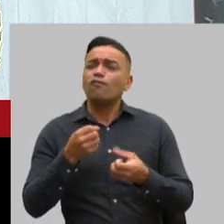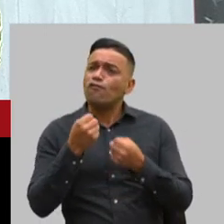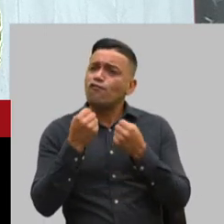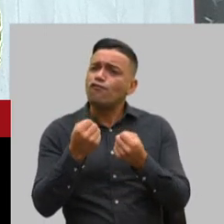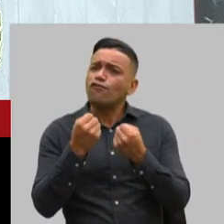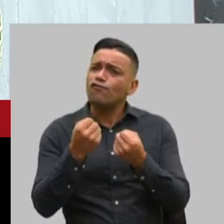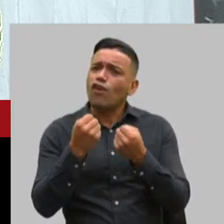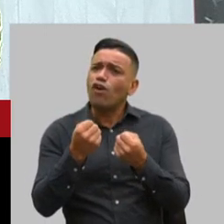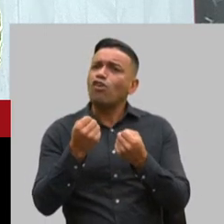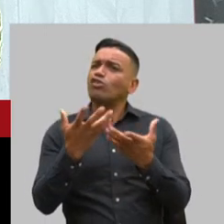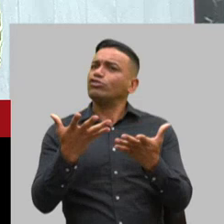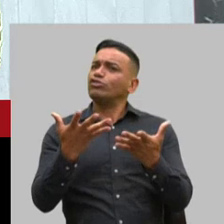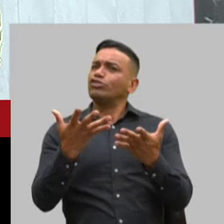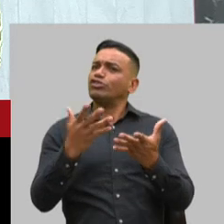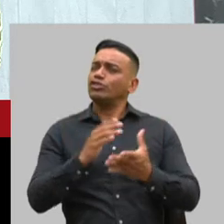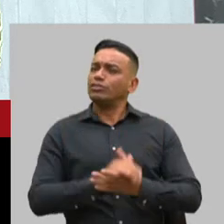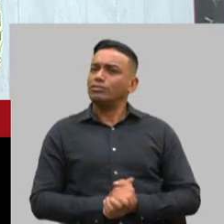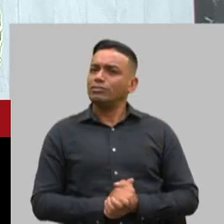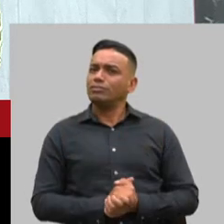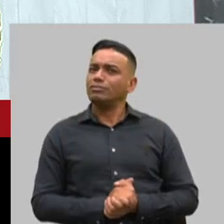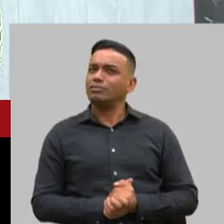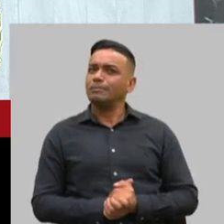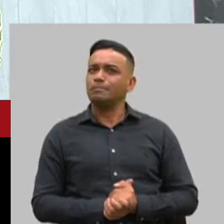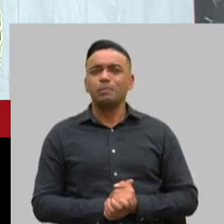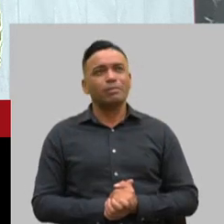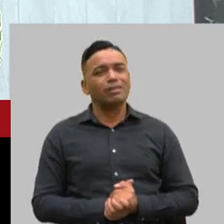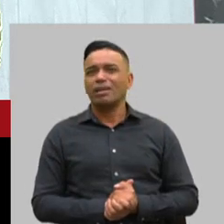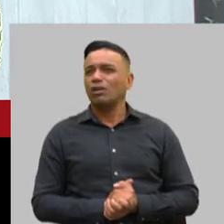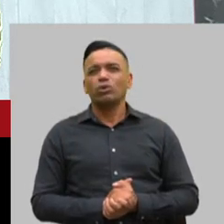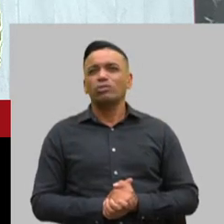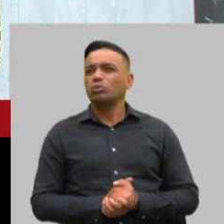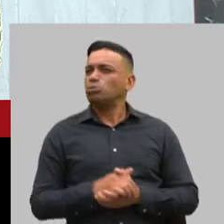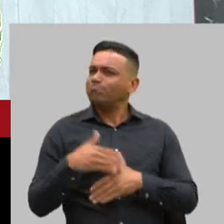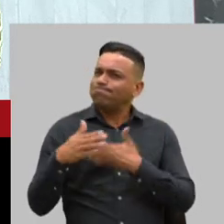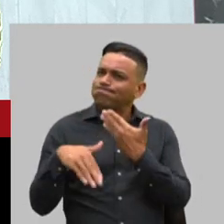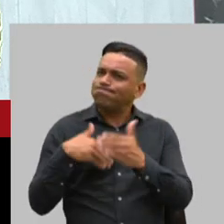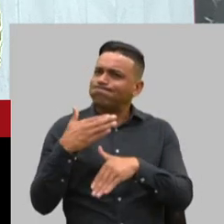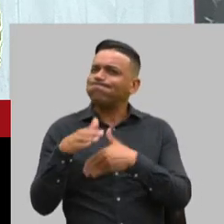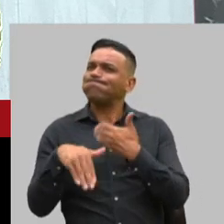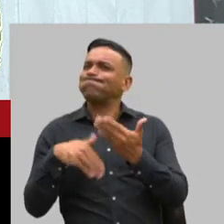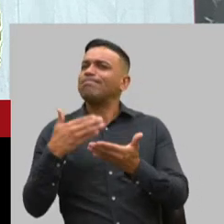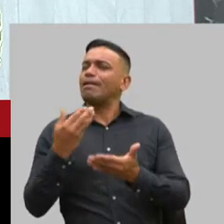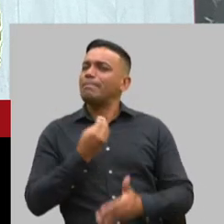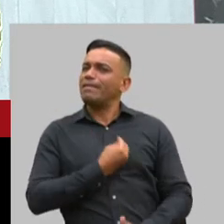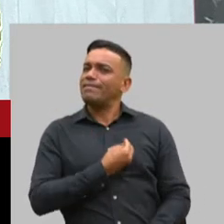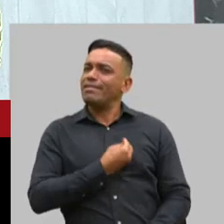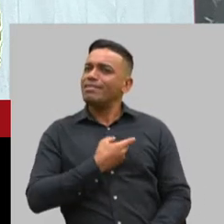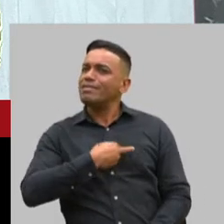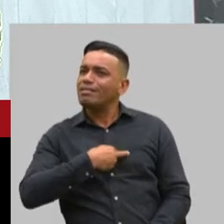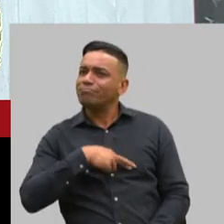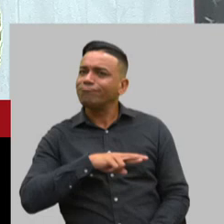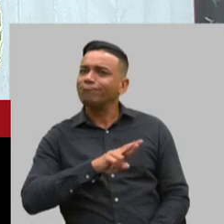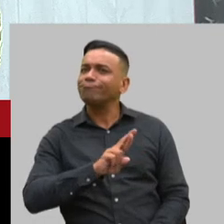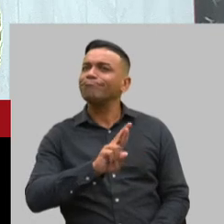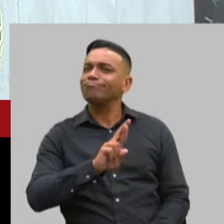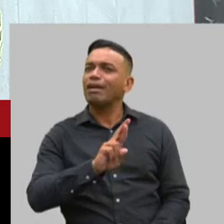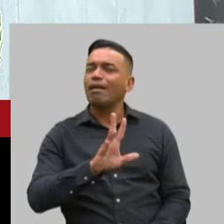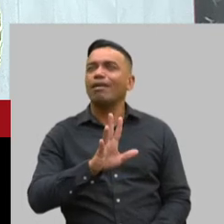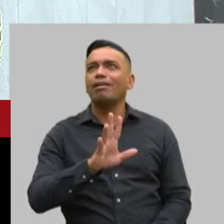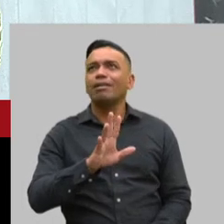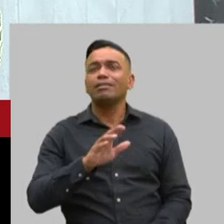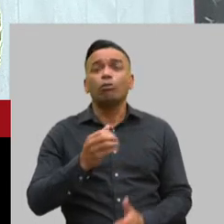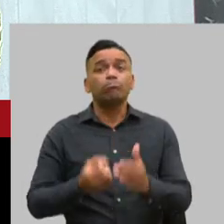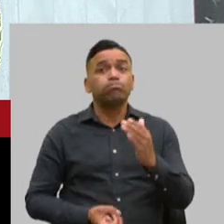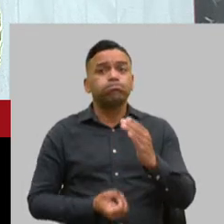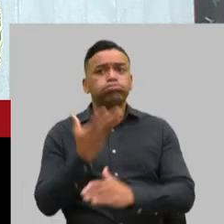fortemente, acho que com todo o itinerário redentorista, né, que desse trabalho, mas desfraldou mais,